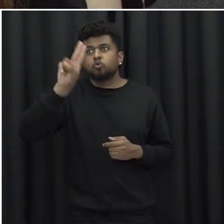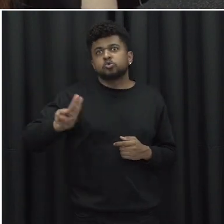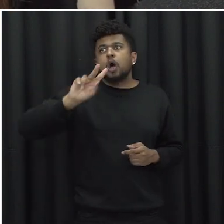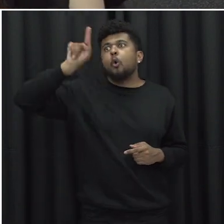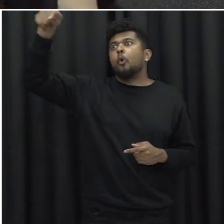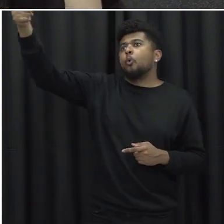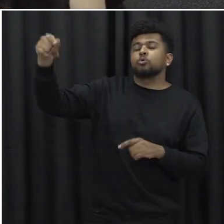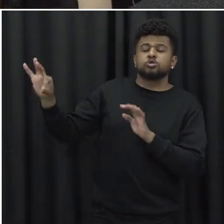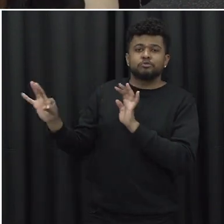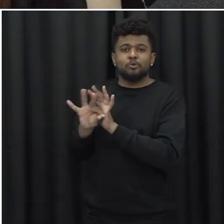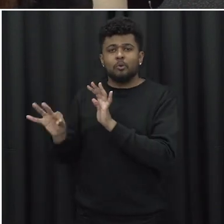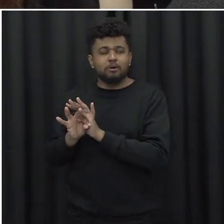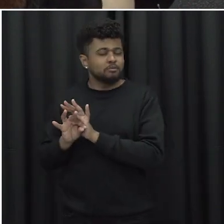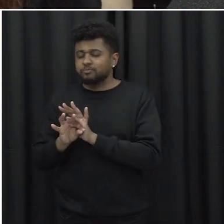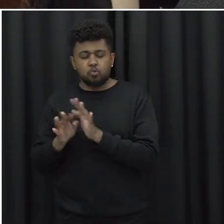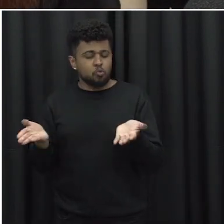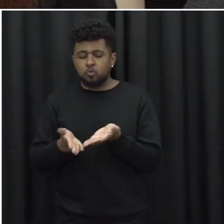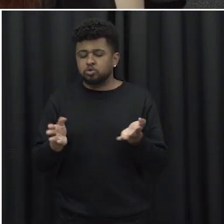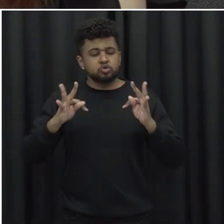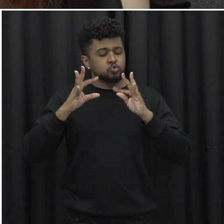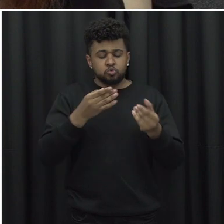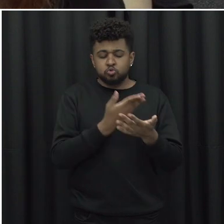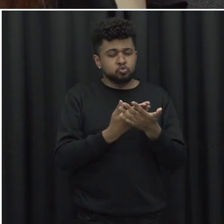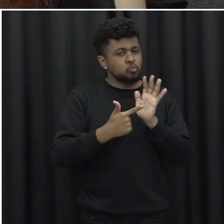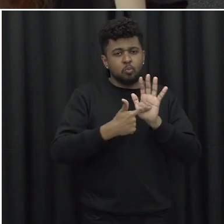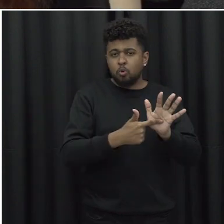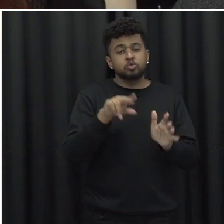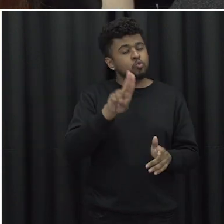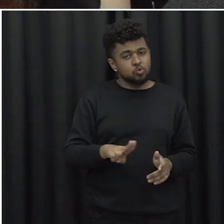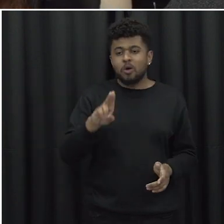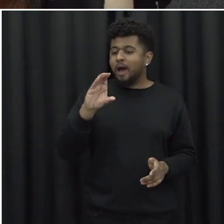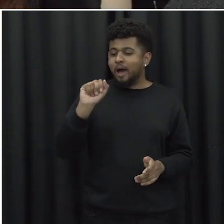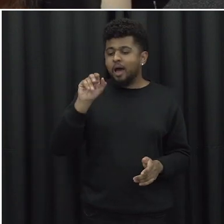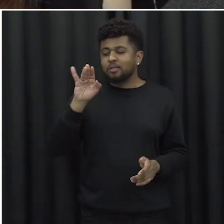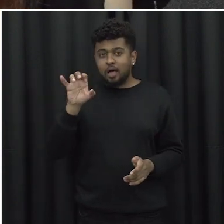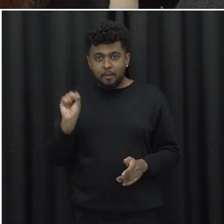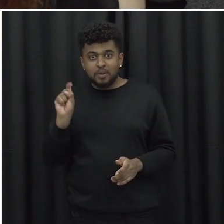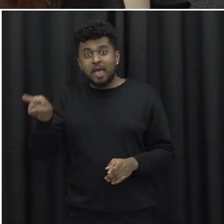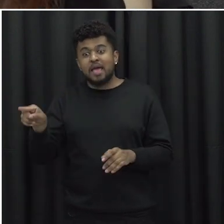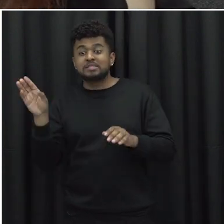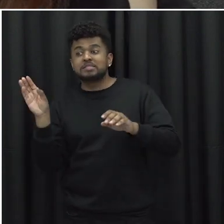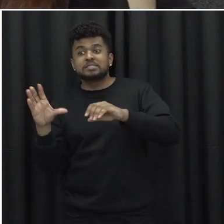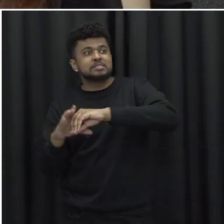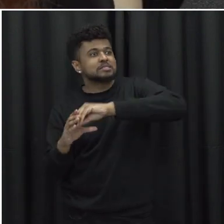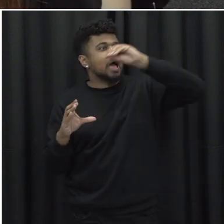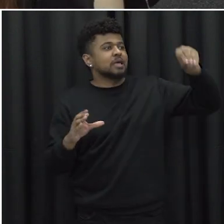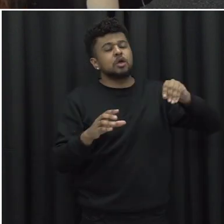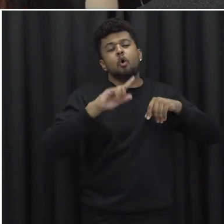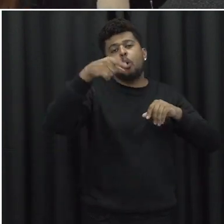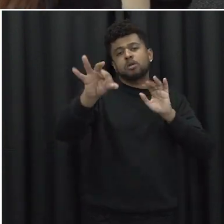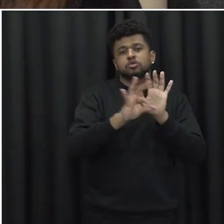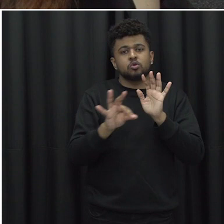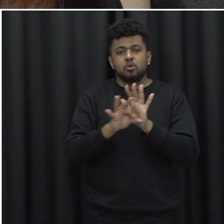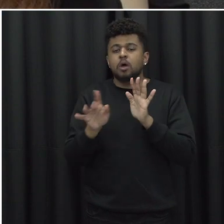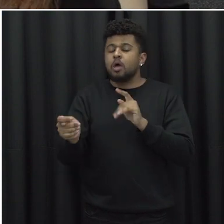de cannabis vai levar a outros tipos de drogas. Hoje a gente já tem cientificamente estudos mostrando o uso de cannabis para